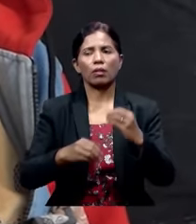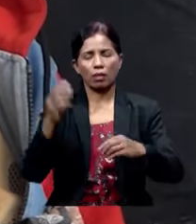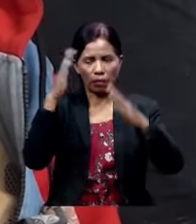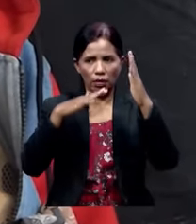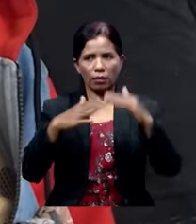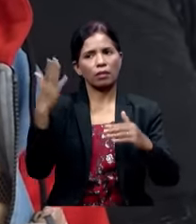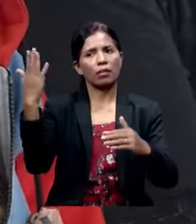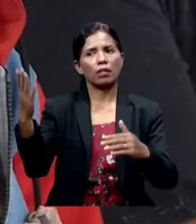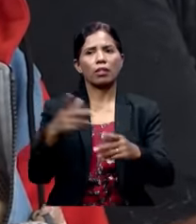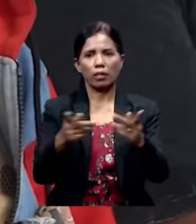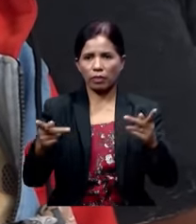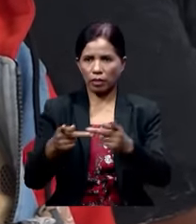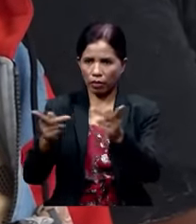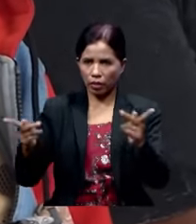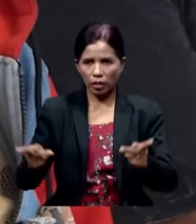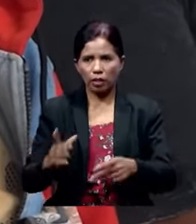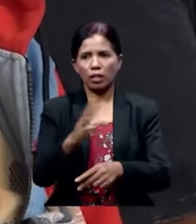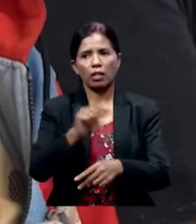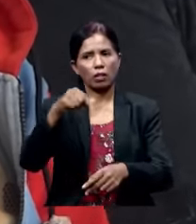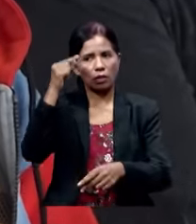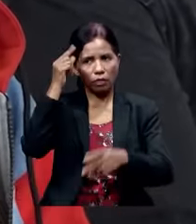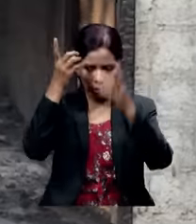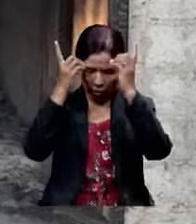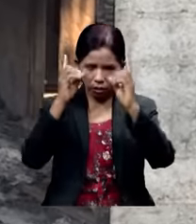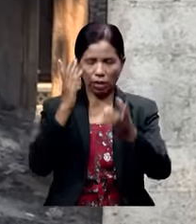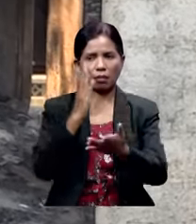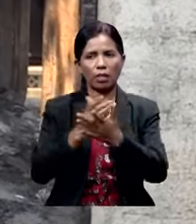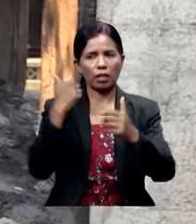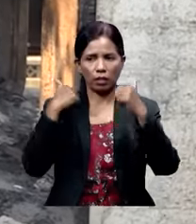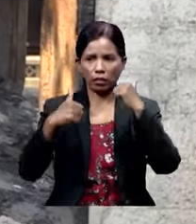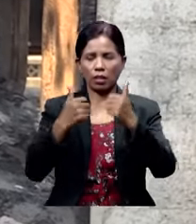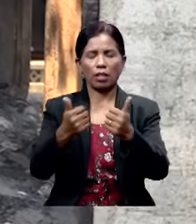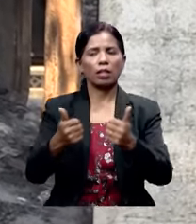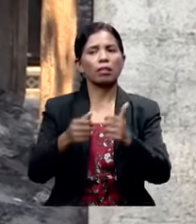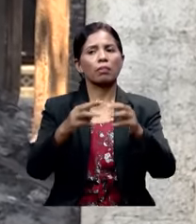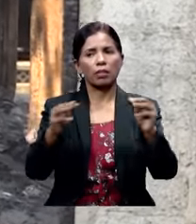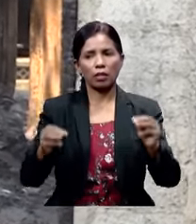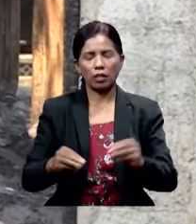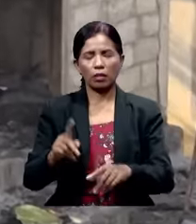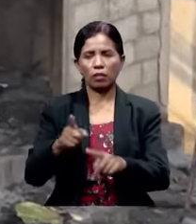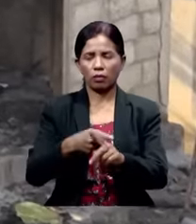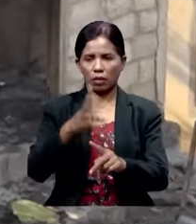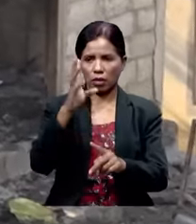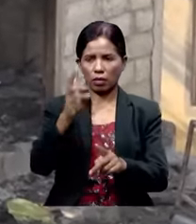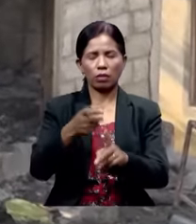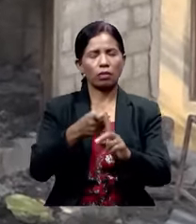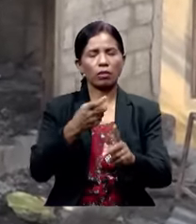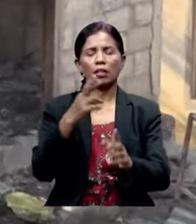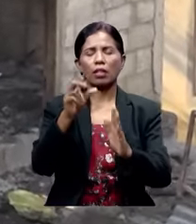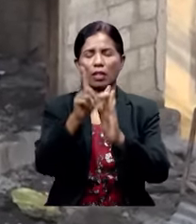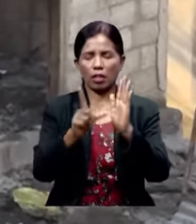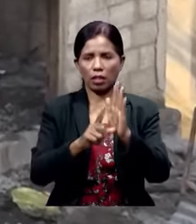nebe acontece e fatfatin foi na lais ne governo decidi suspende atividade arte marciais no arte ritual durante fulang nen li husira jolusaun